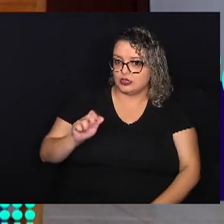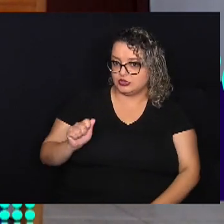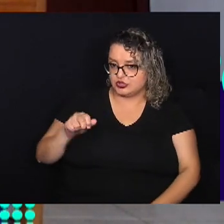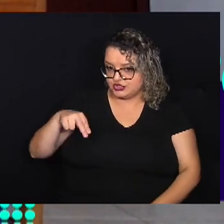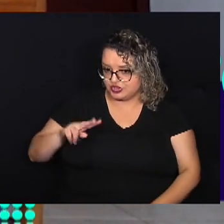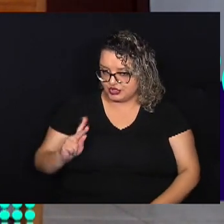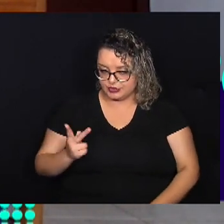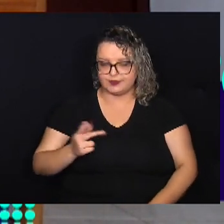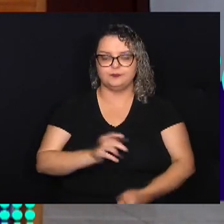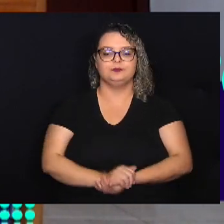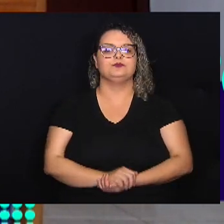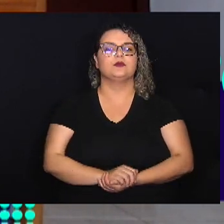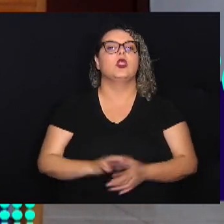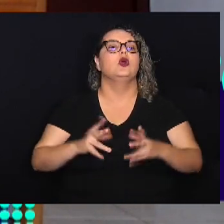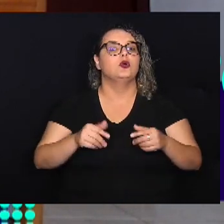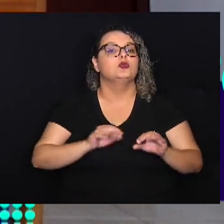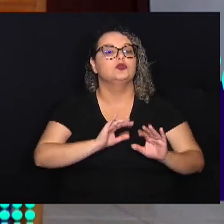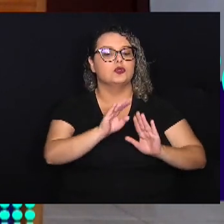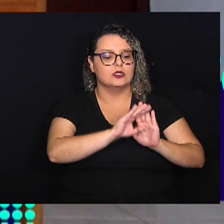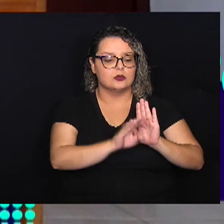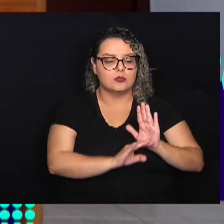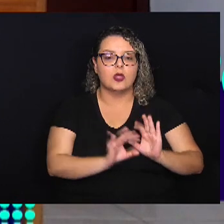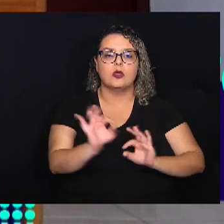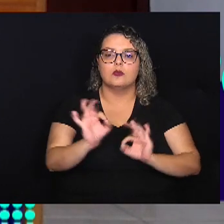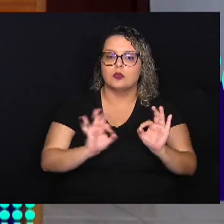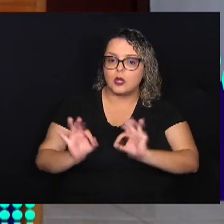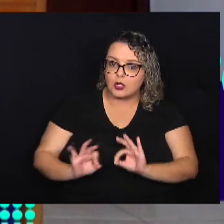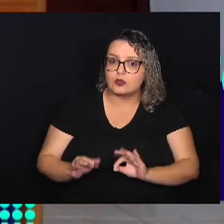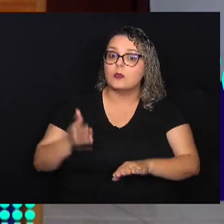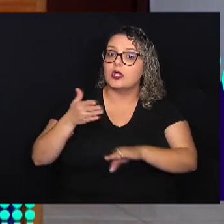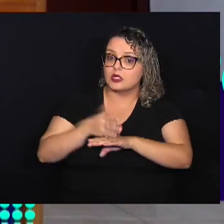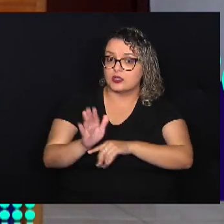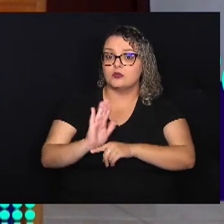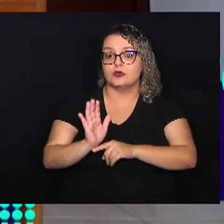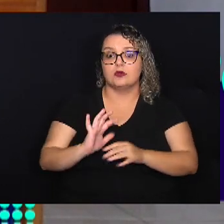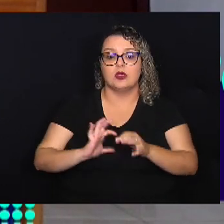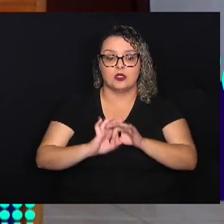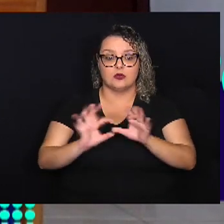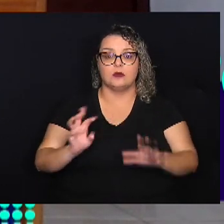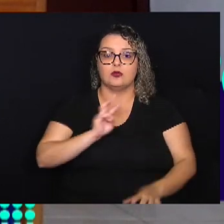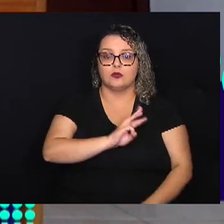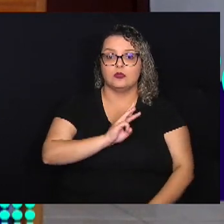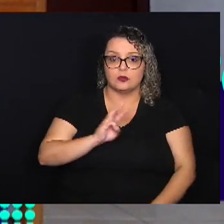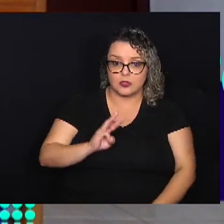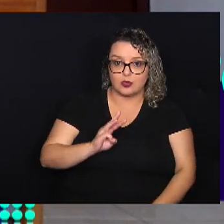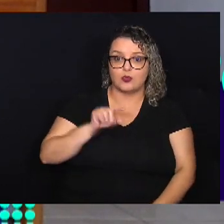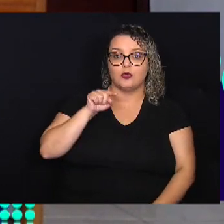Todas as informações, programação e acesso aos filmes estão disponíveis no site